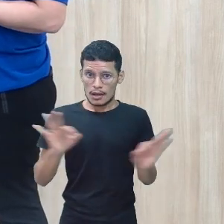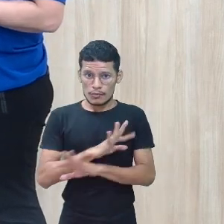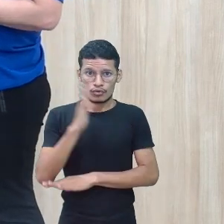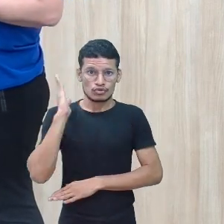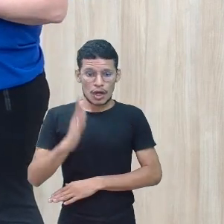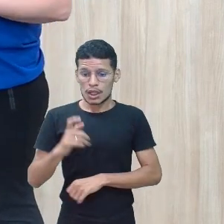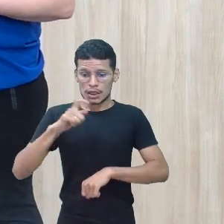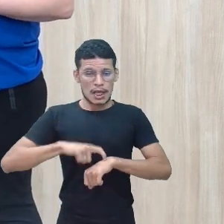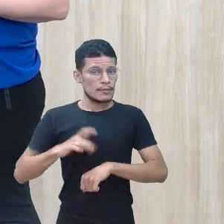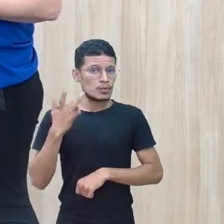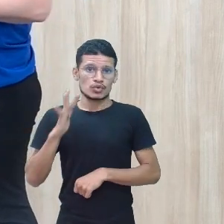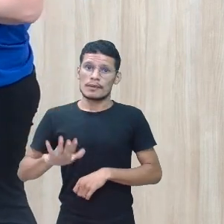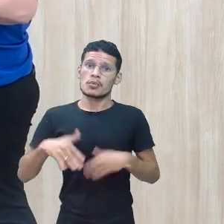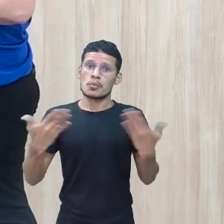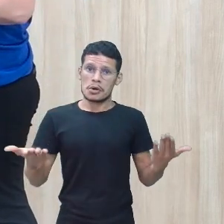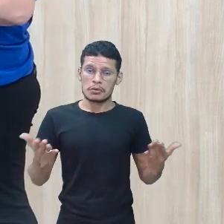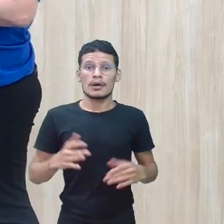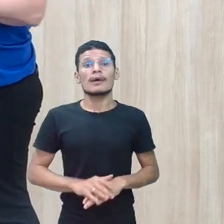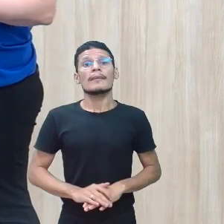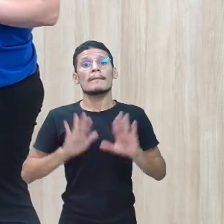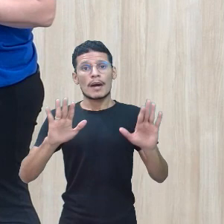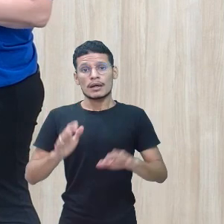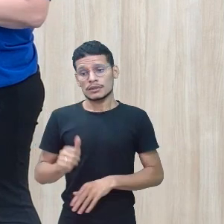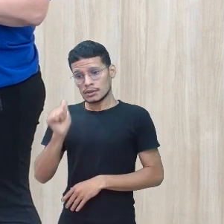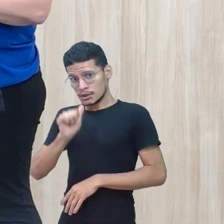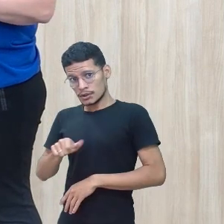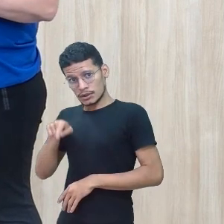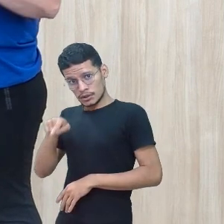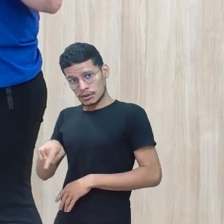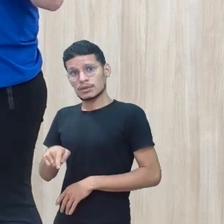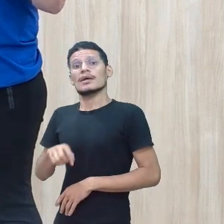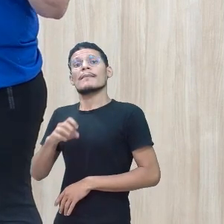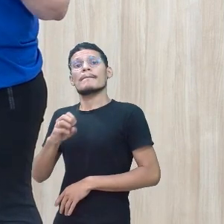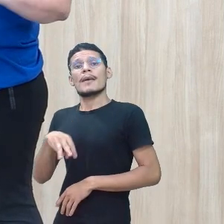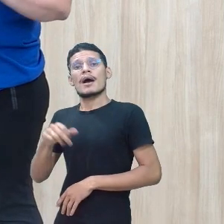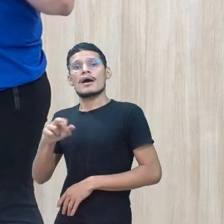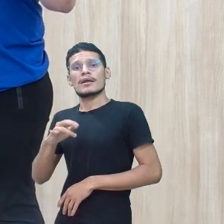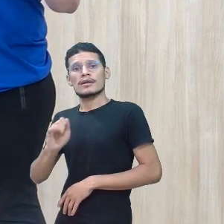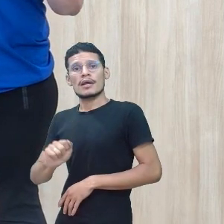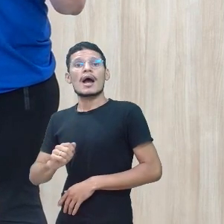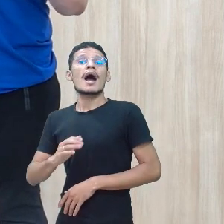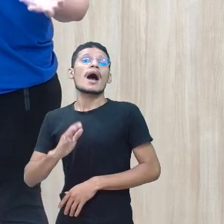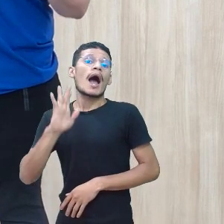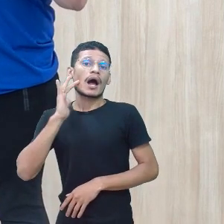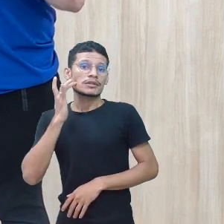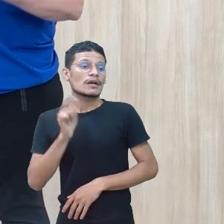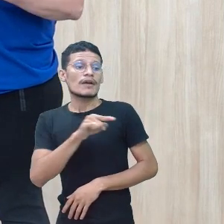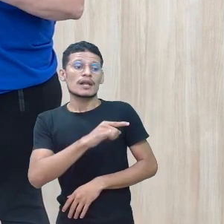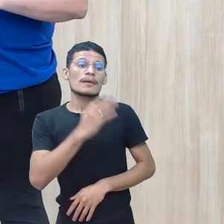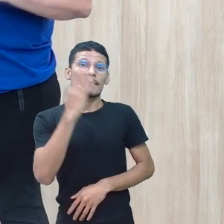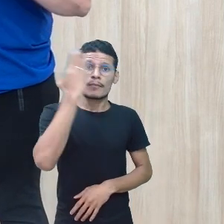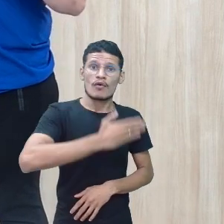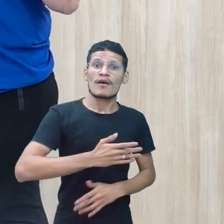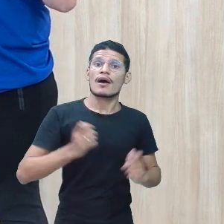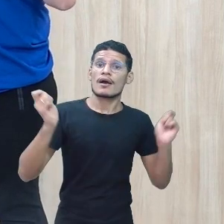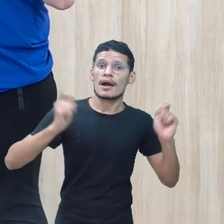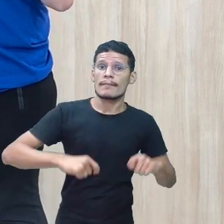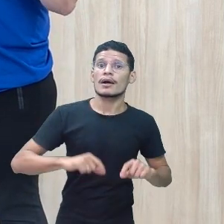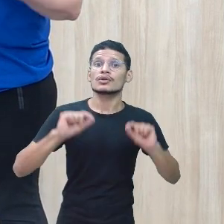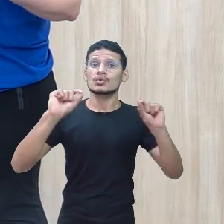desse sentido aí. Então, tia Maria achava que o patrão devia usar fato para comprovar que